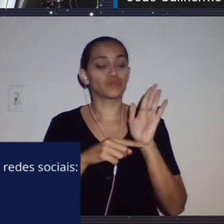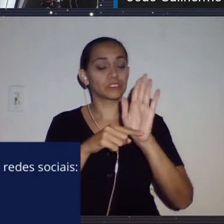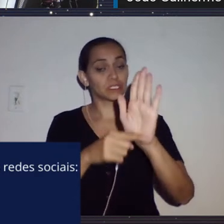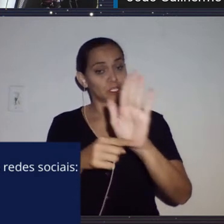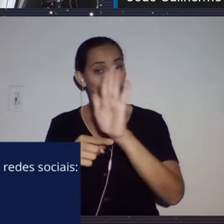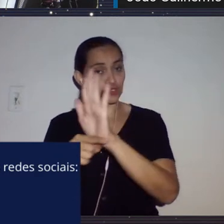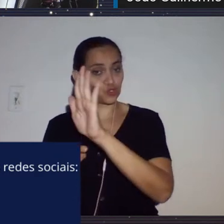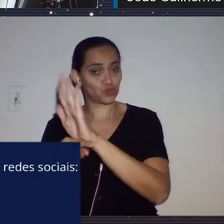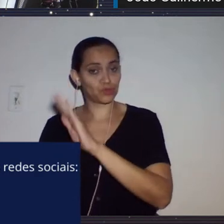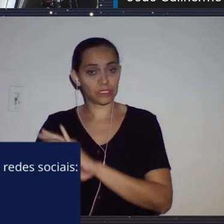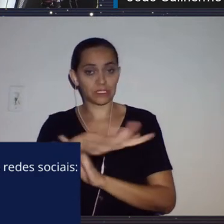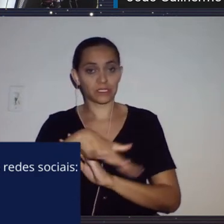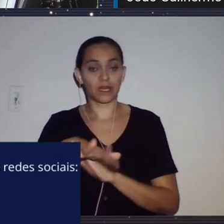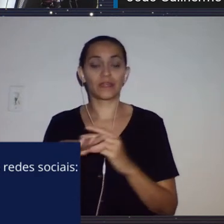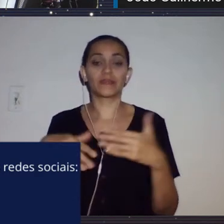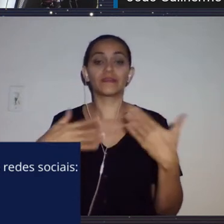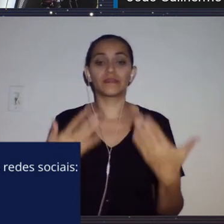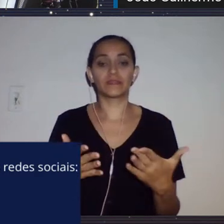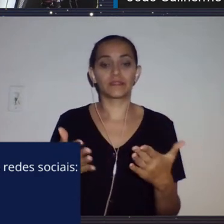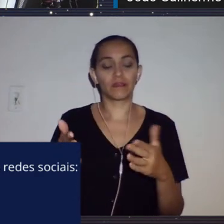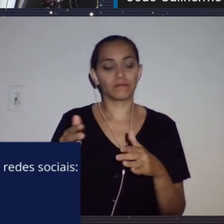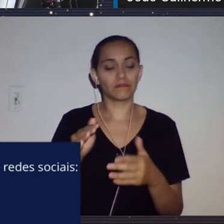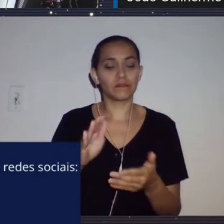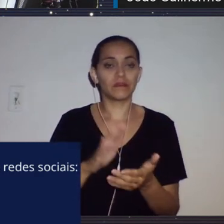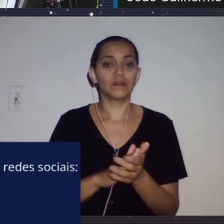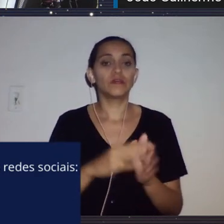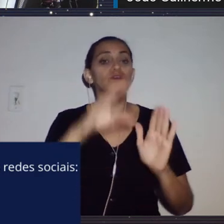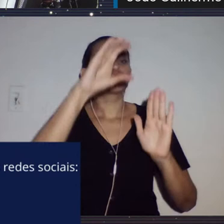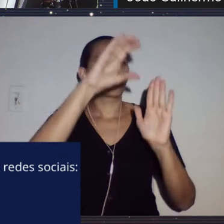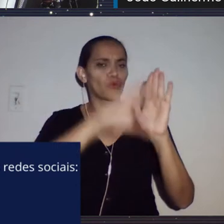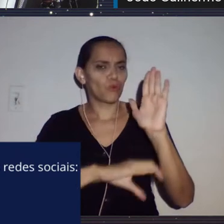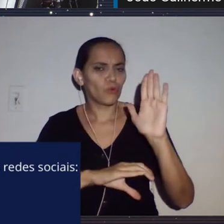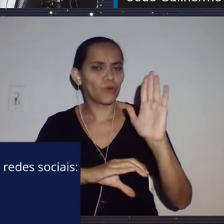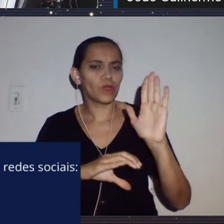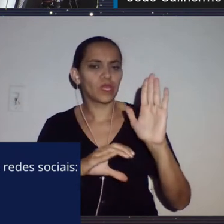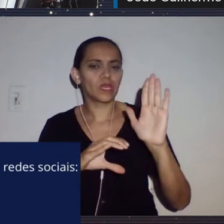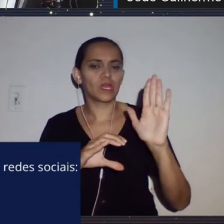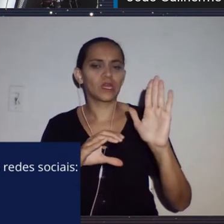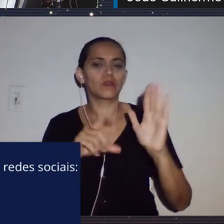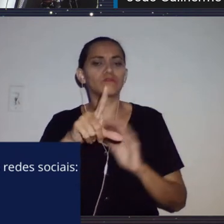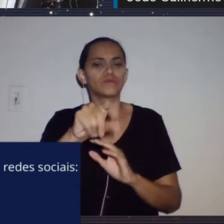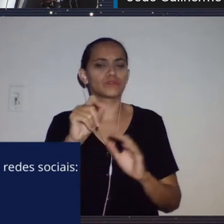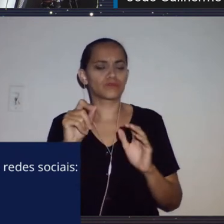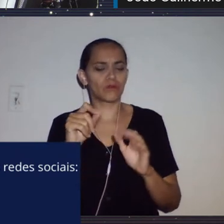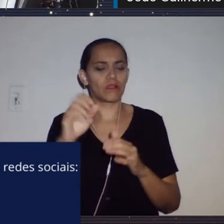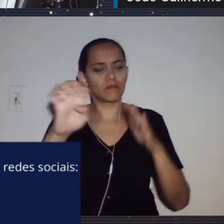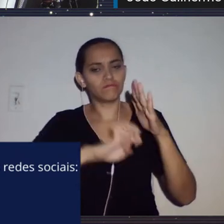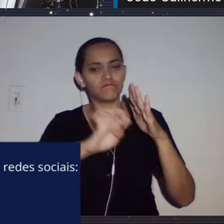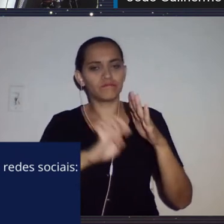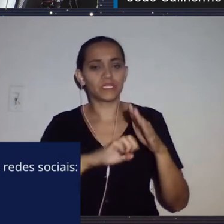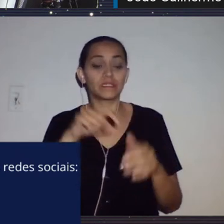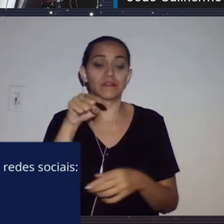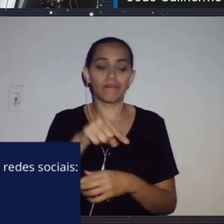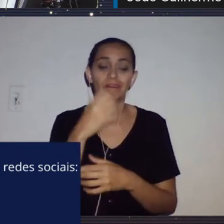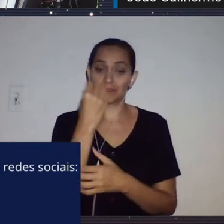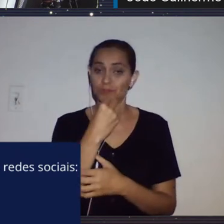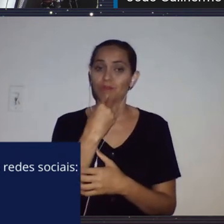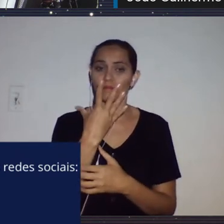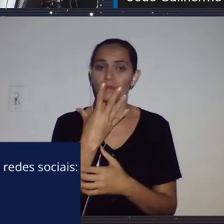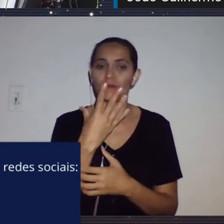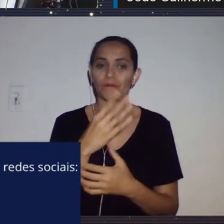nessa parte de currículo, nessa parte de aplicar para empresas, eu acho que é muito bem visto.